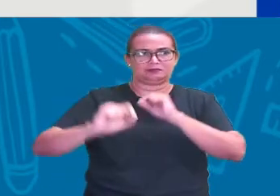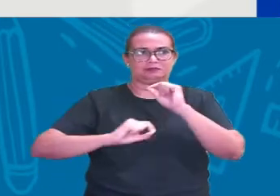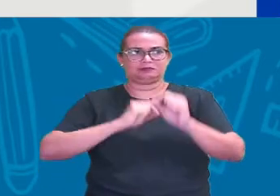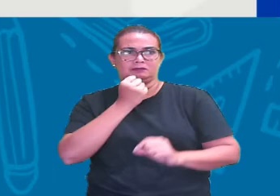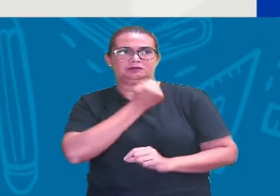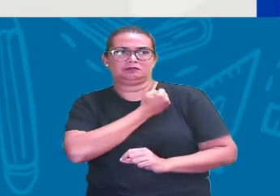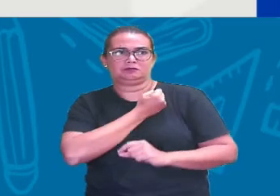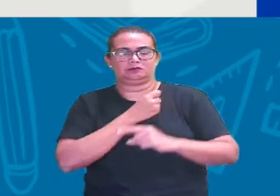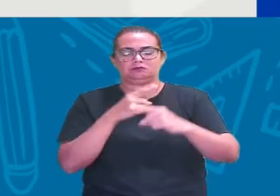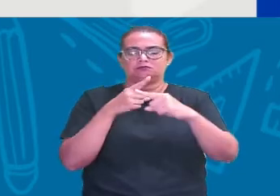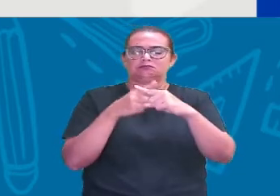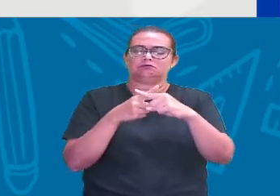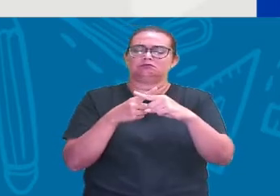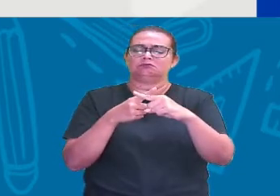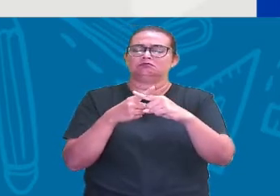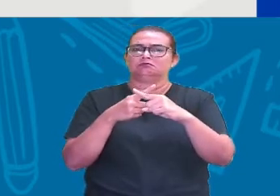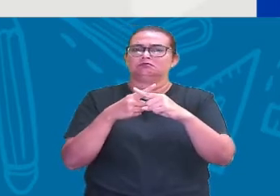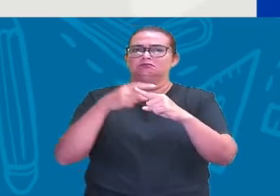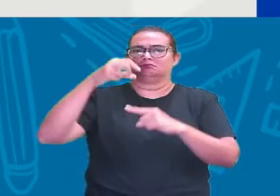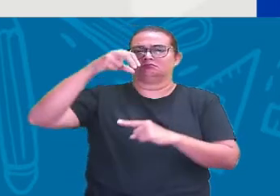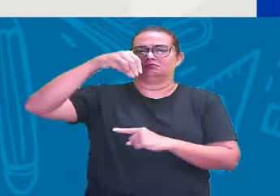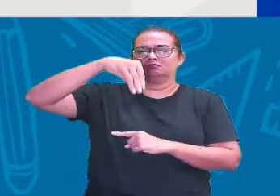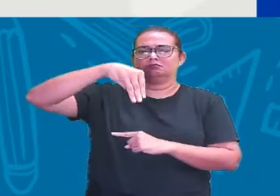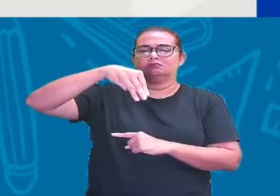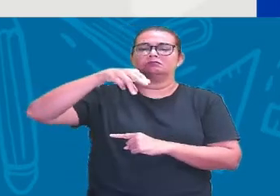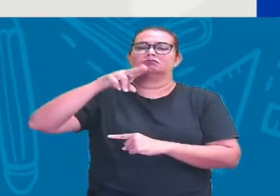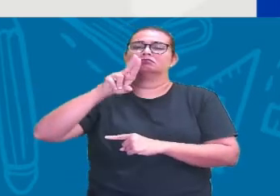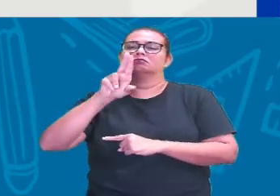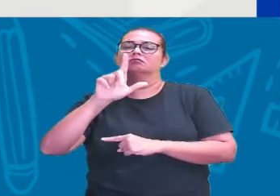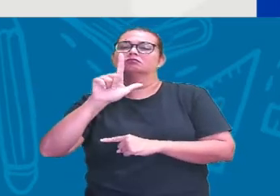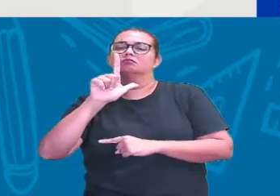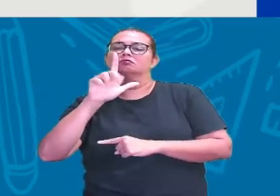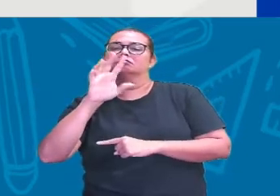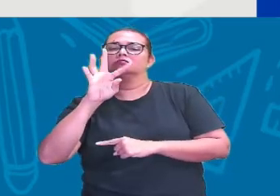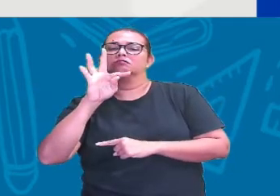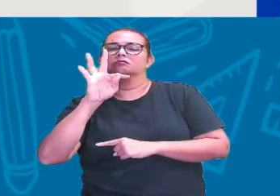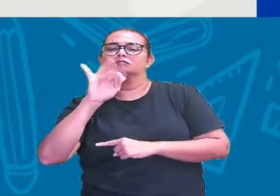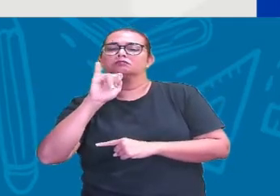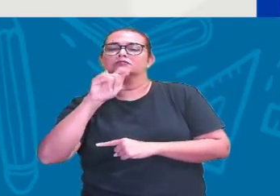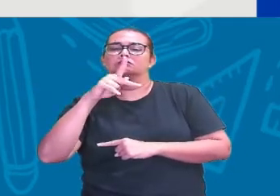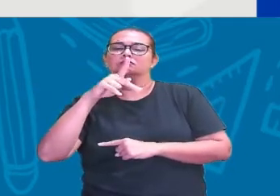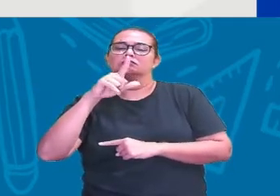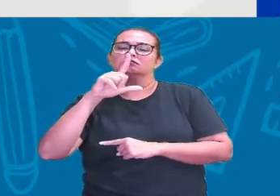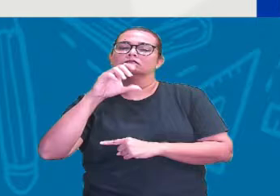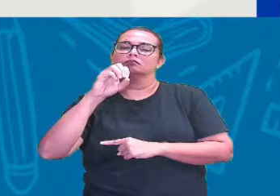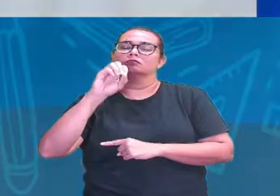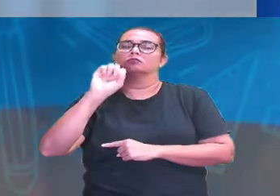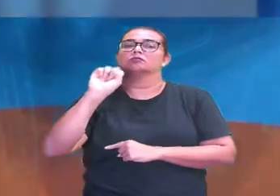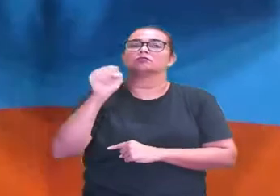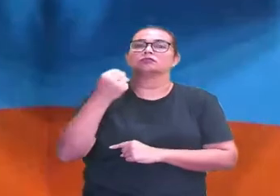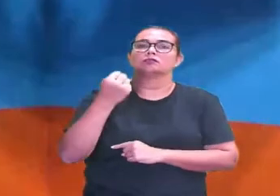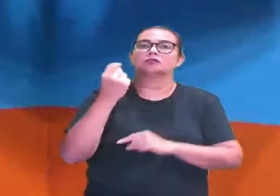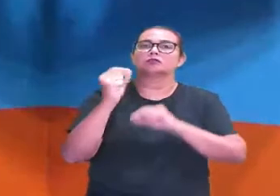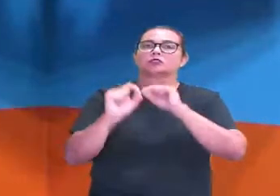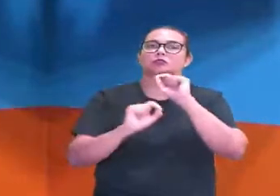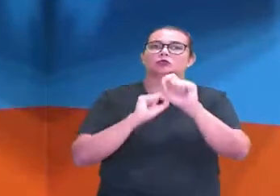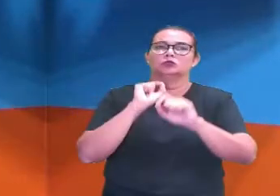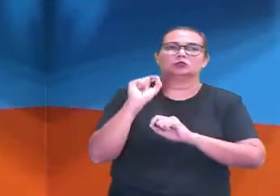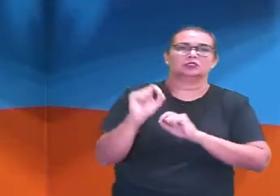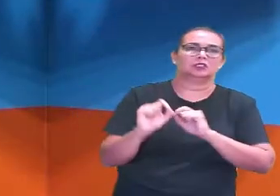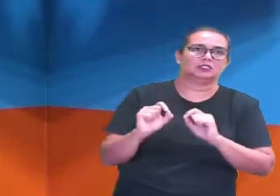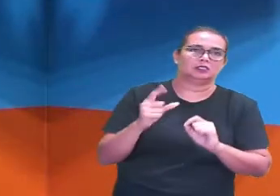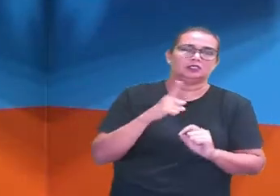múltiplos, o que são múltiplos? Olha aqui. Então, eu separei aqui, ó, os múltiplos